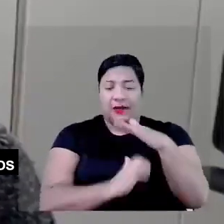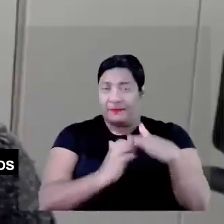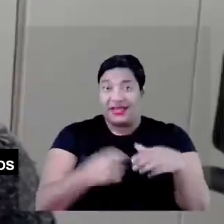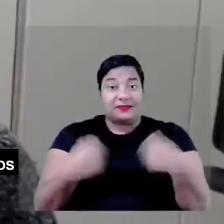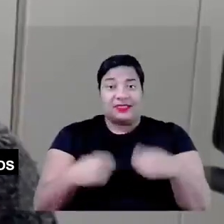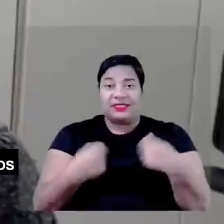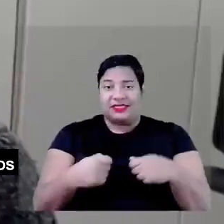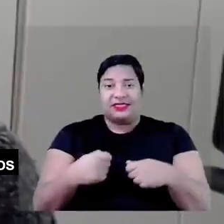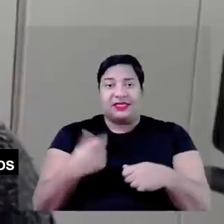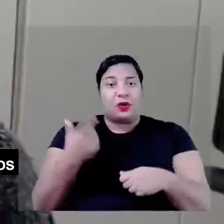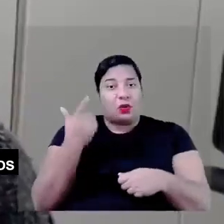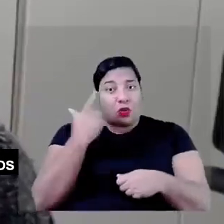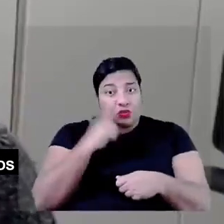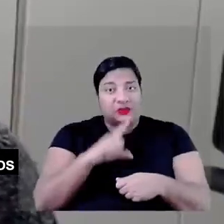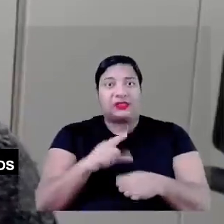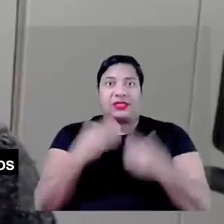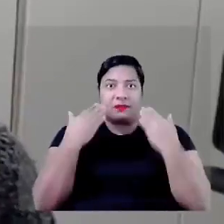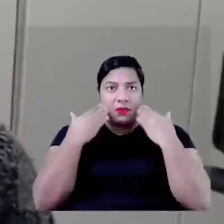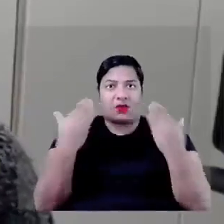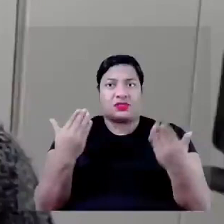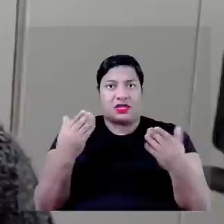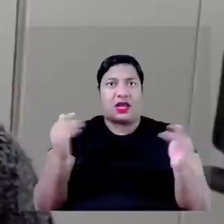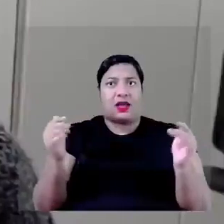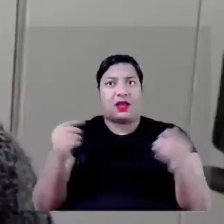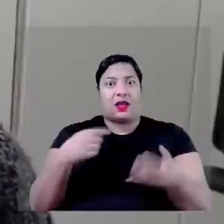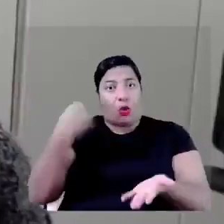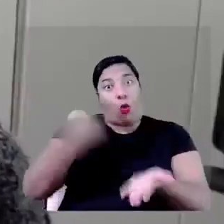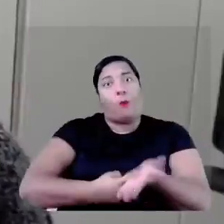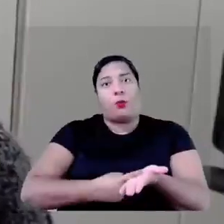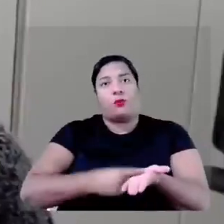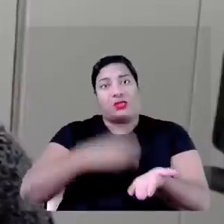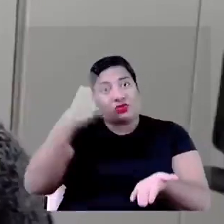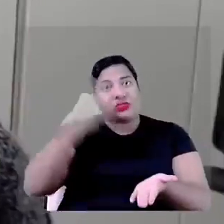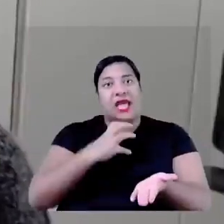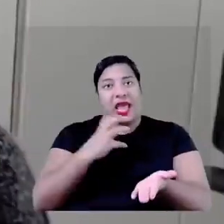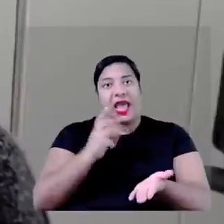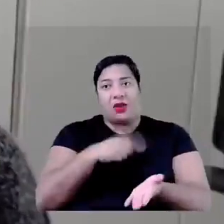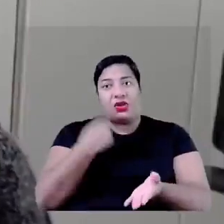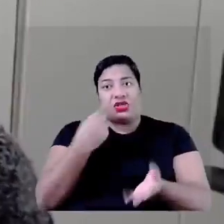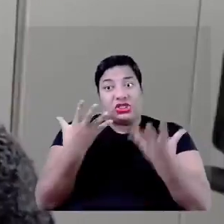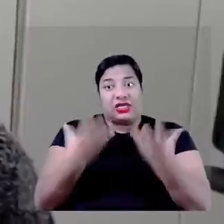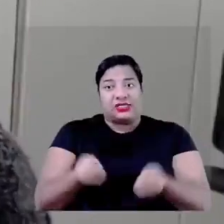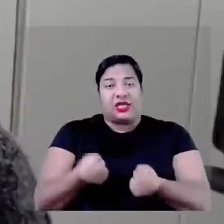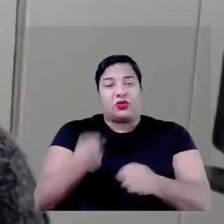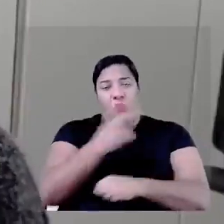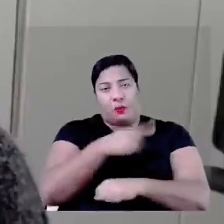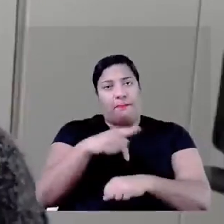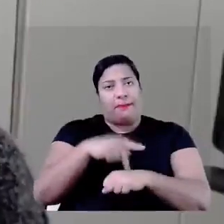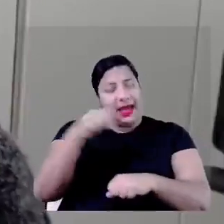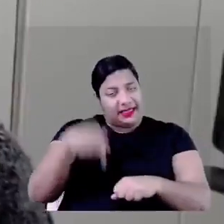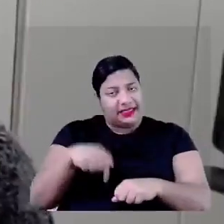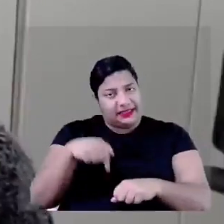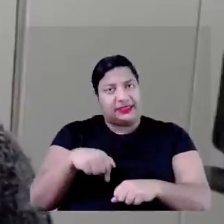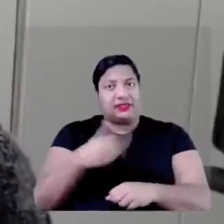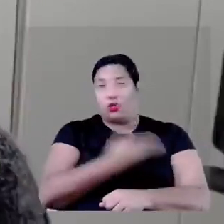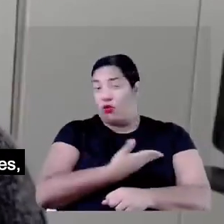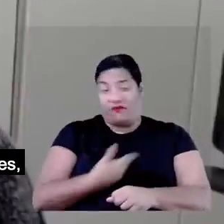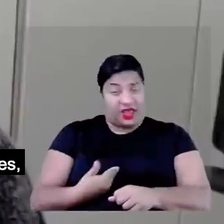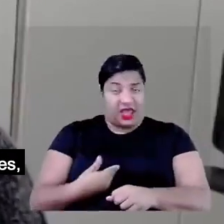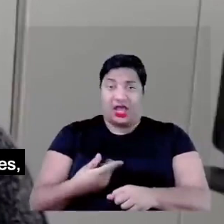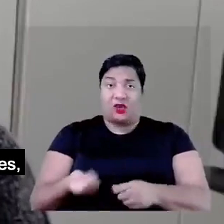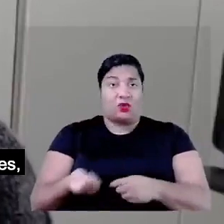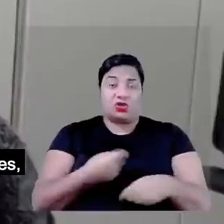minimamente coerente com todos esses compromissos que a gente vem assumindo enquanto país, enquanto órgão público, né, enquanto administração